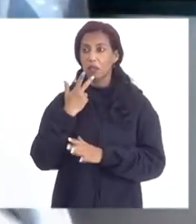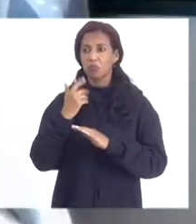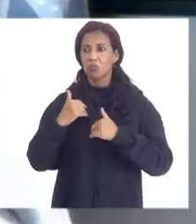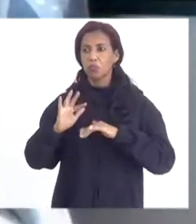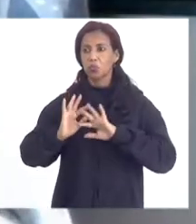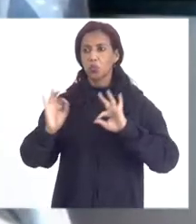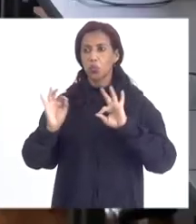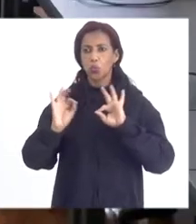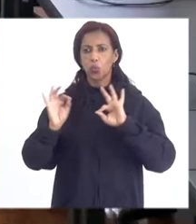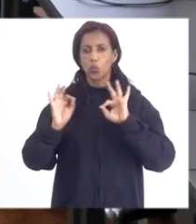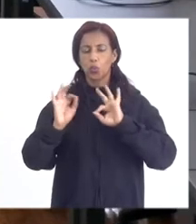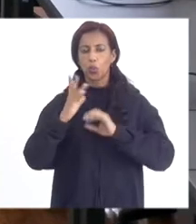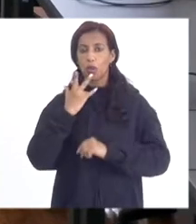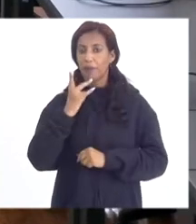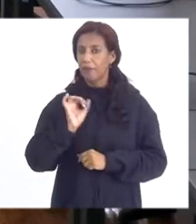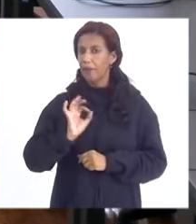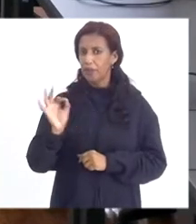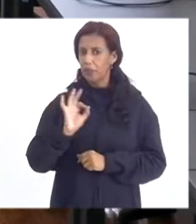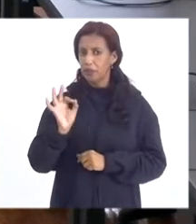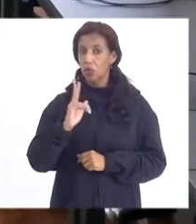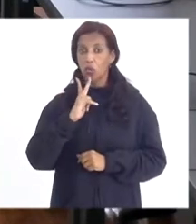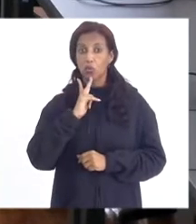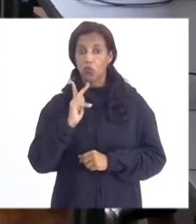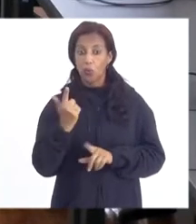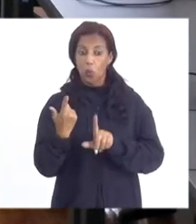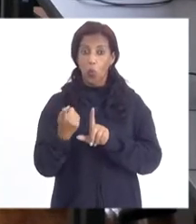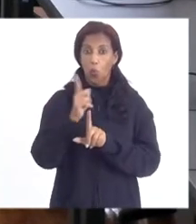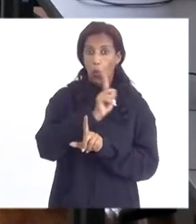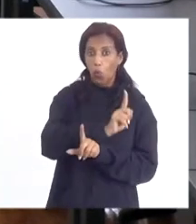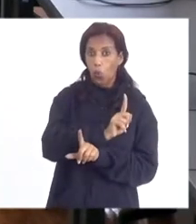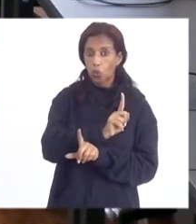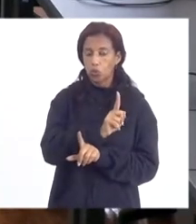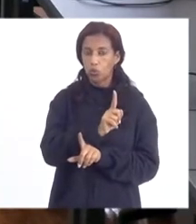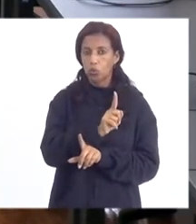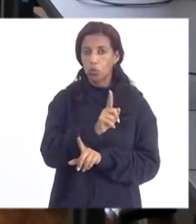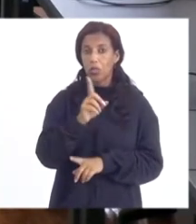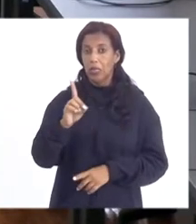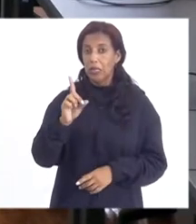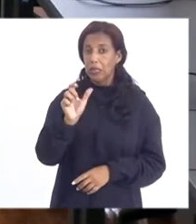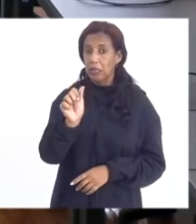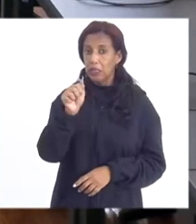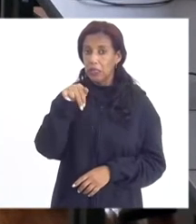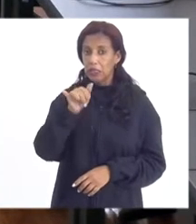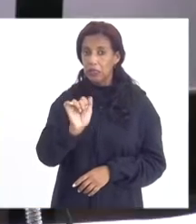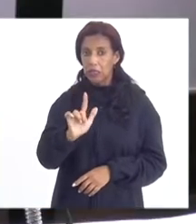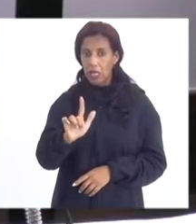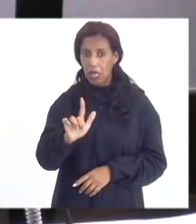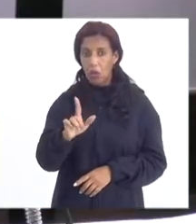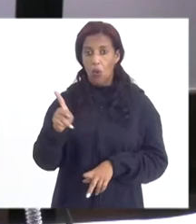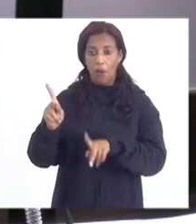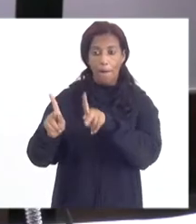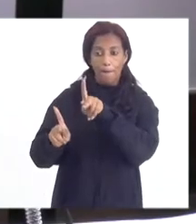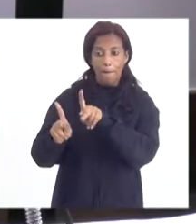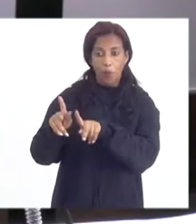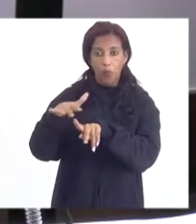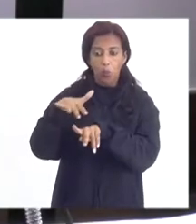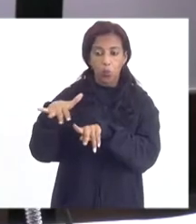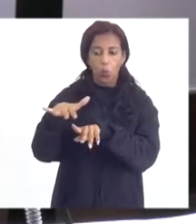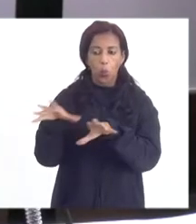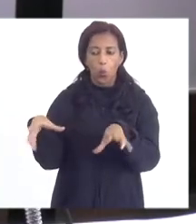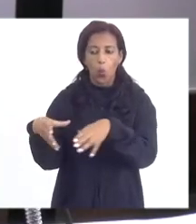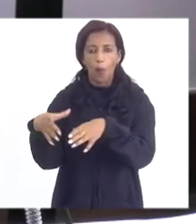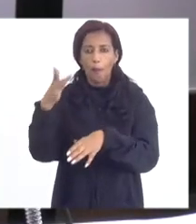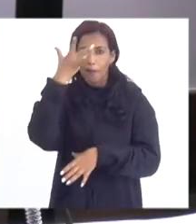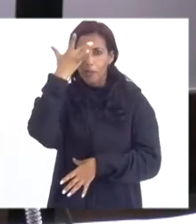Não estou dizendo isso. Não foi isso que ele disse. Não? Eu estou dizendo que o outro, que é a do Daniel Liberon, é para a população idosa. É, tá correto. O